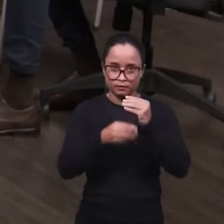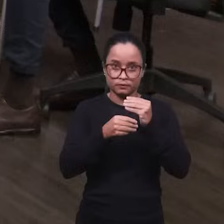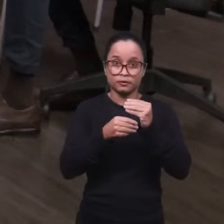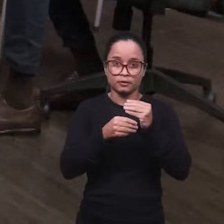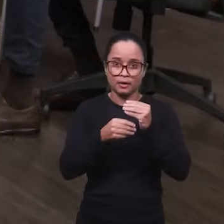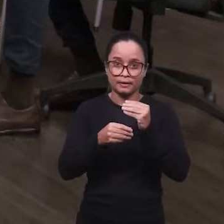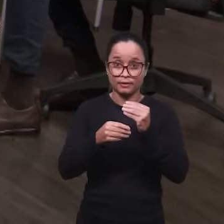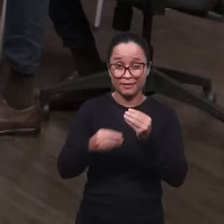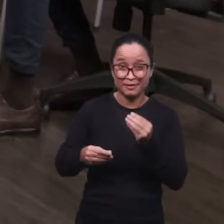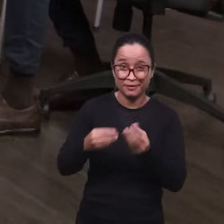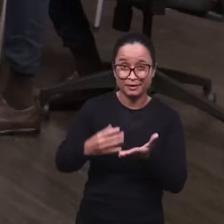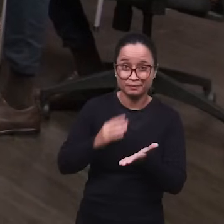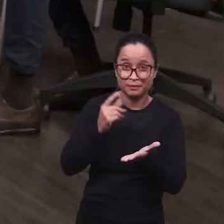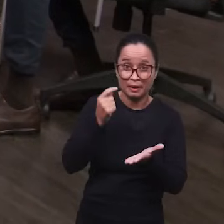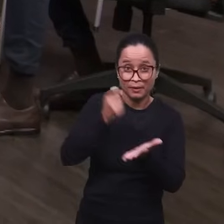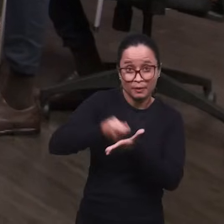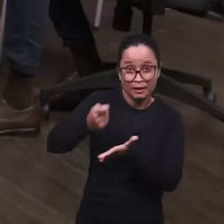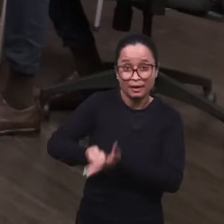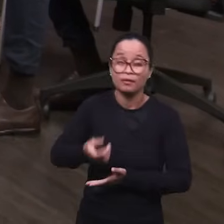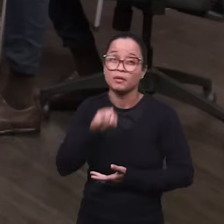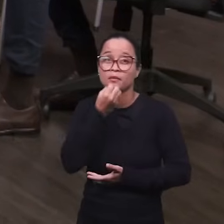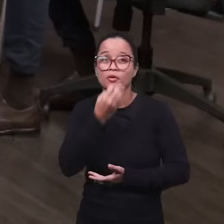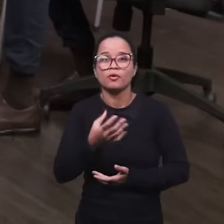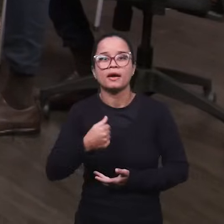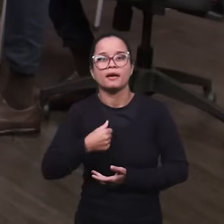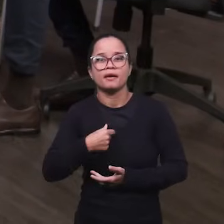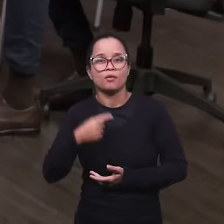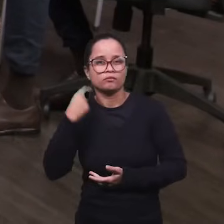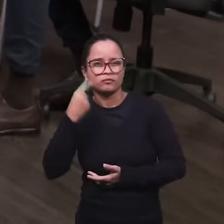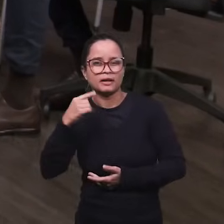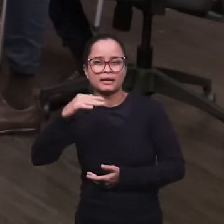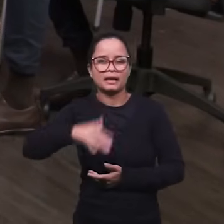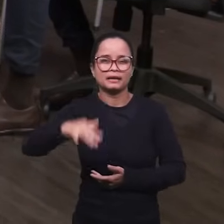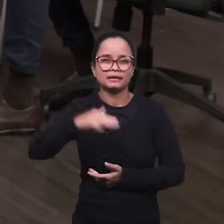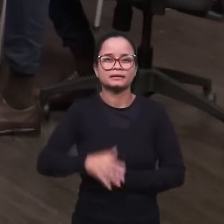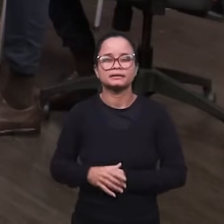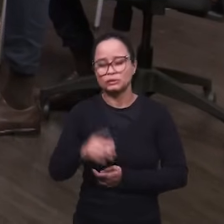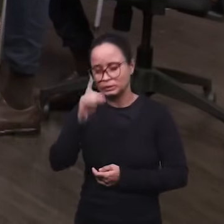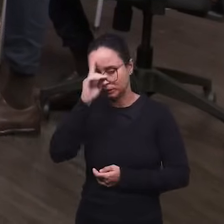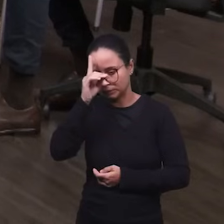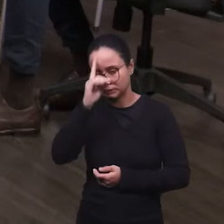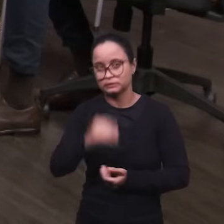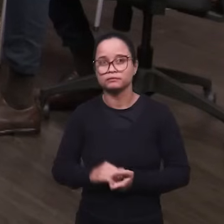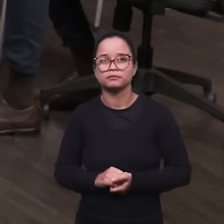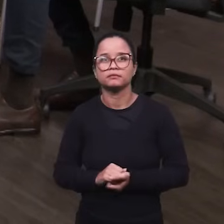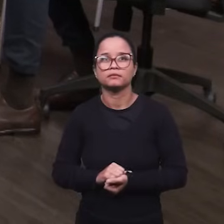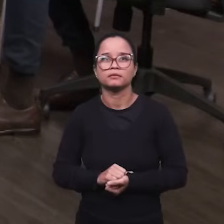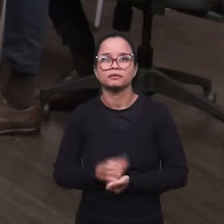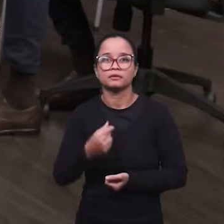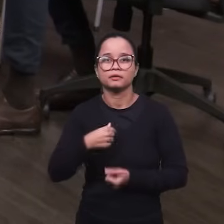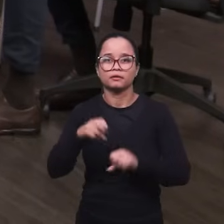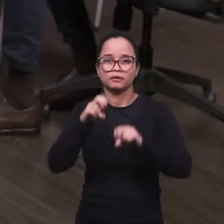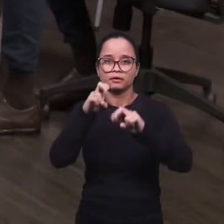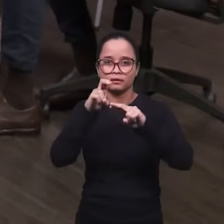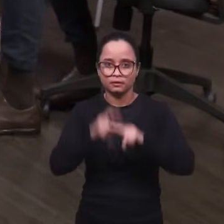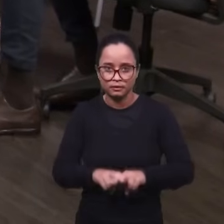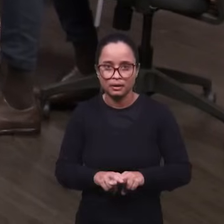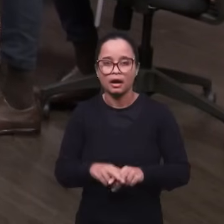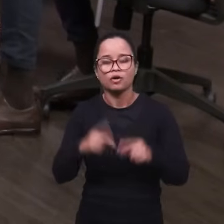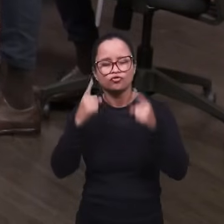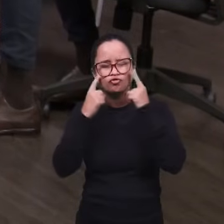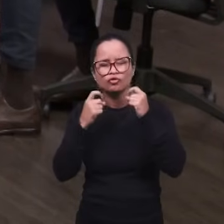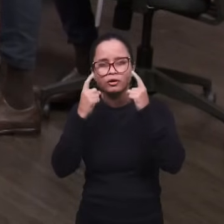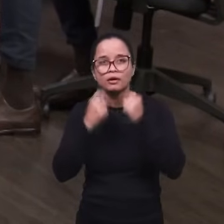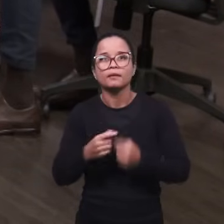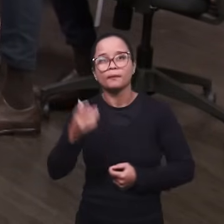contribuição como benéfica, porque o que a gente enfrenta no dia a dia, eu como advogada na área, o que eu enfrento é assim, dá vontade de sentar e chorar, porque não tem nada para